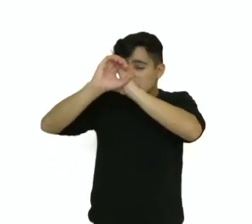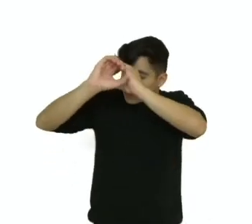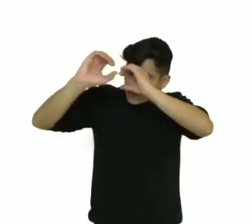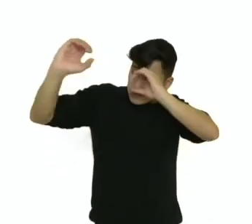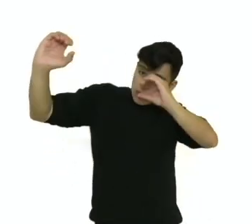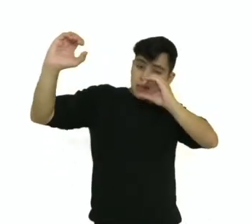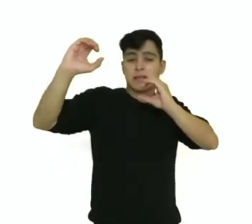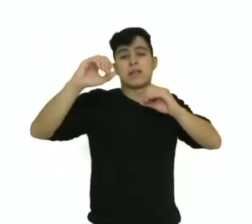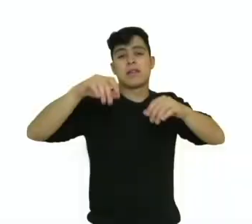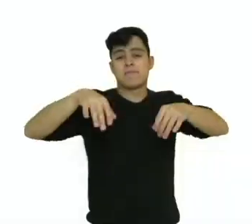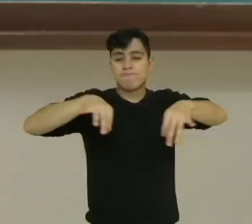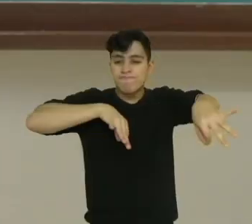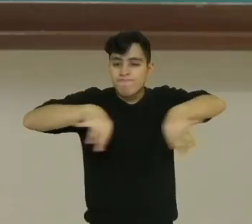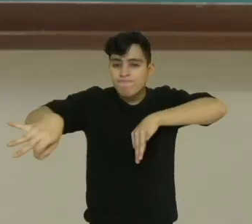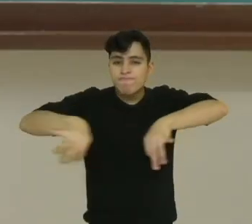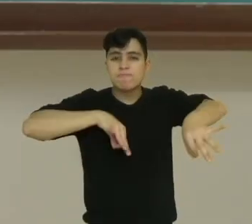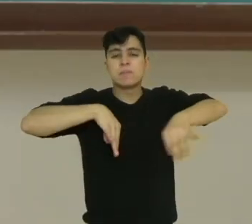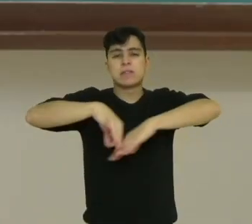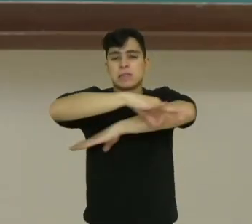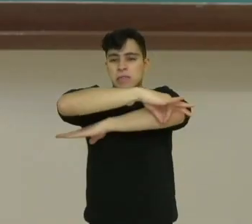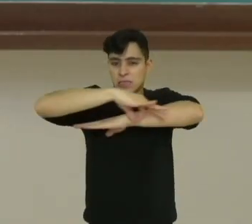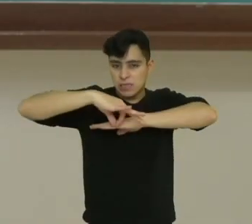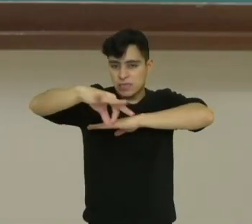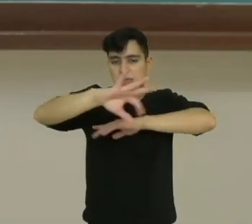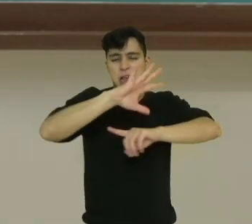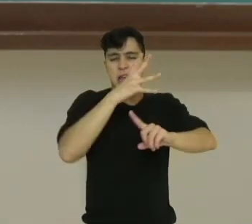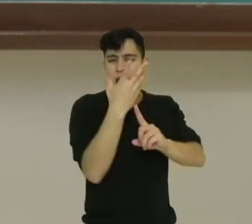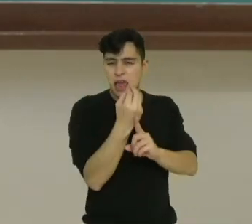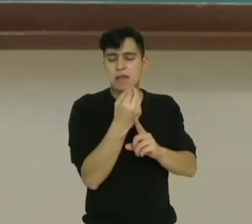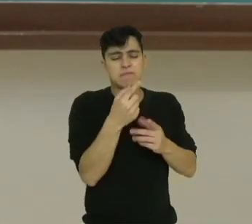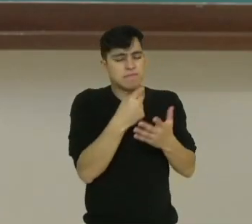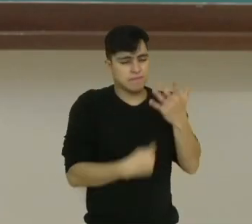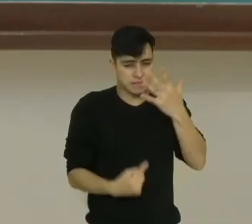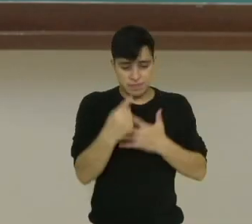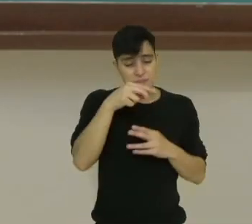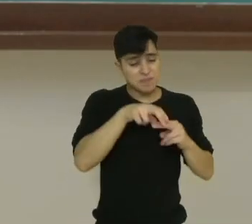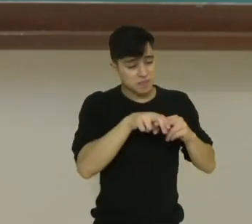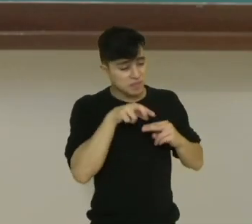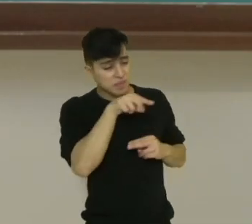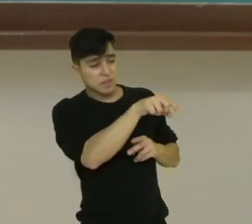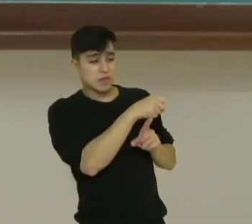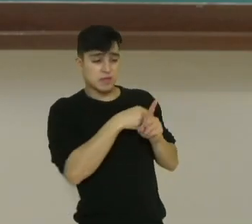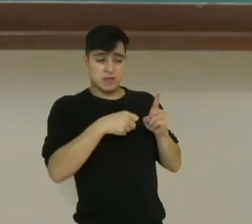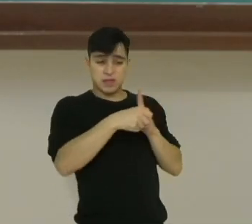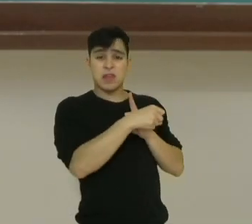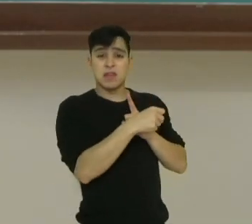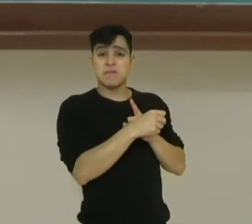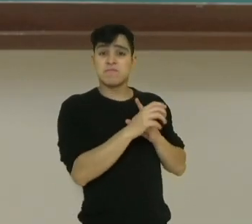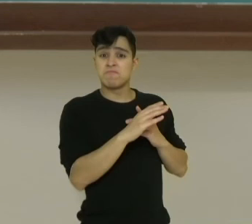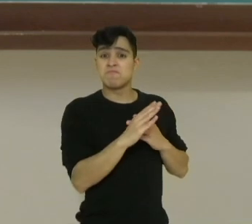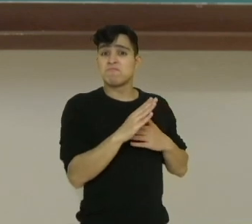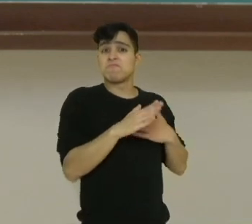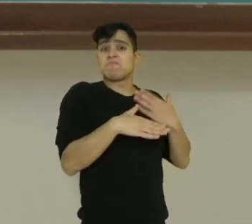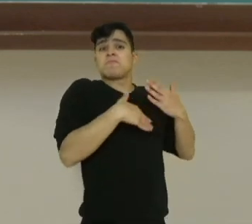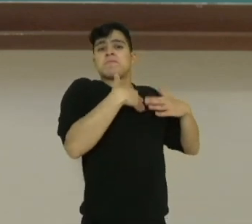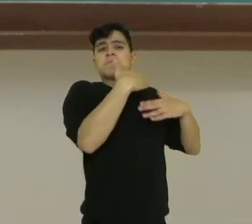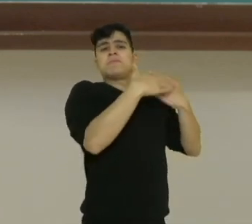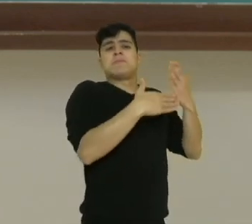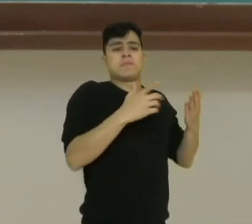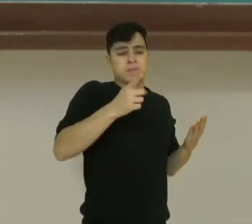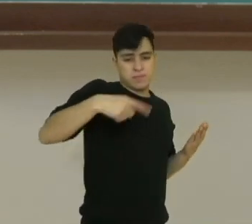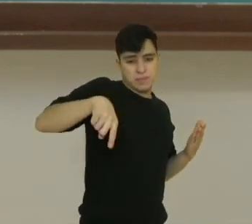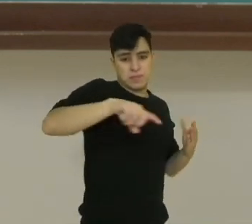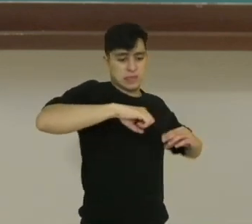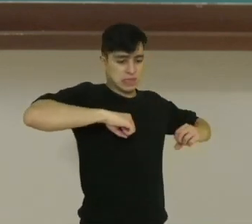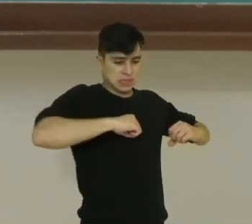arquitetônicos, agrícolas e nas artes. Por isso podemos falar que era uma sociedade desenvolvida, né? Ao passo que eles construíam